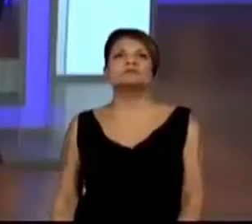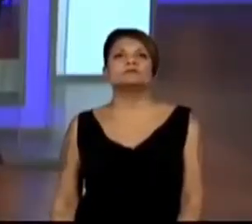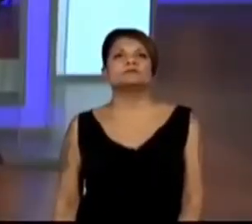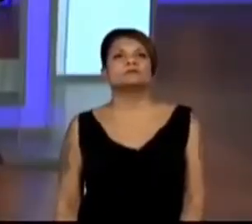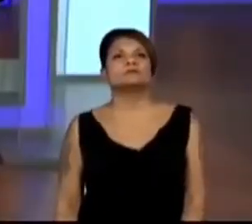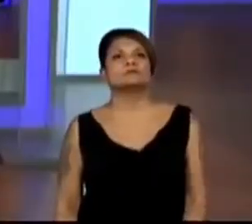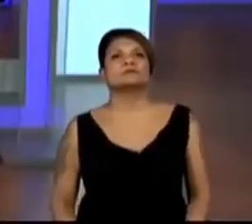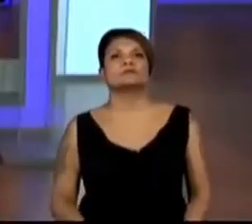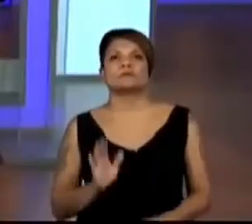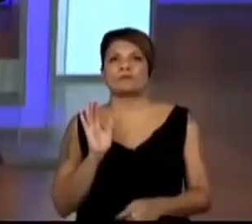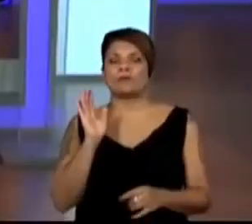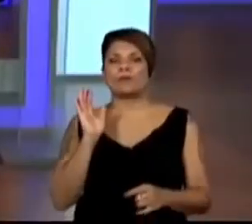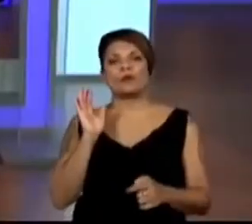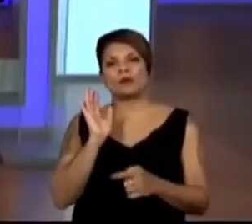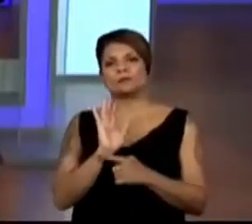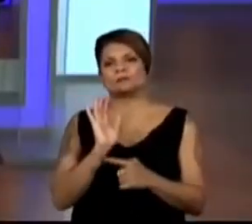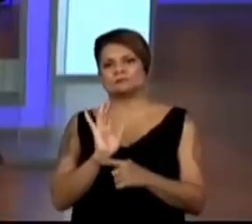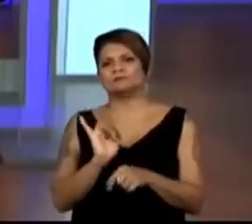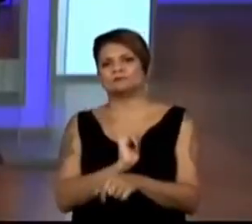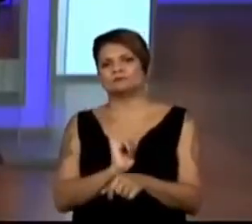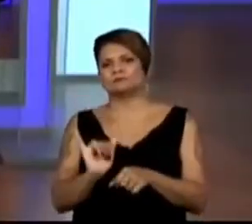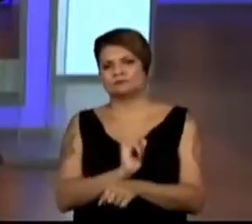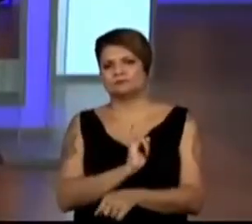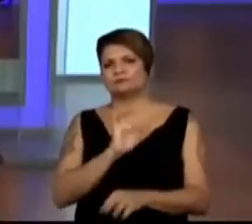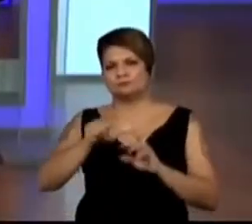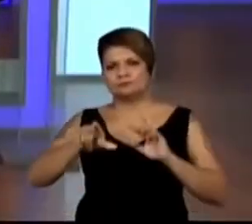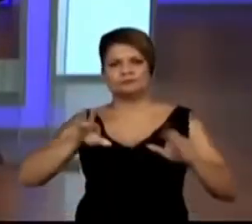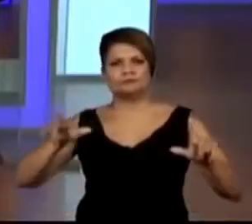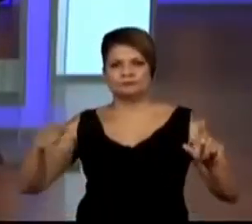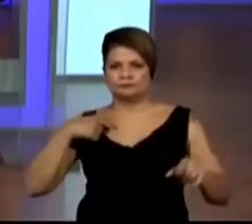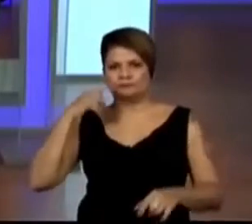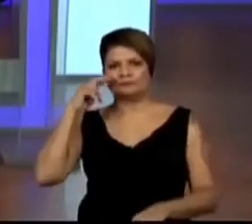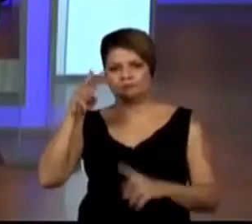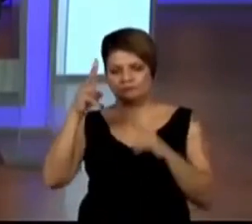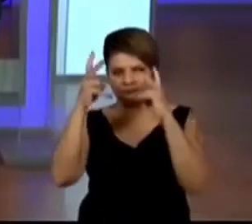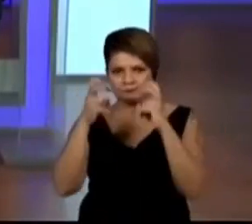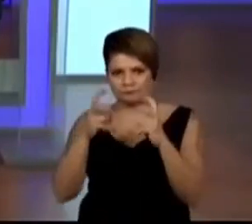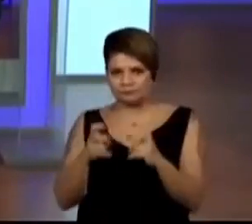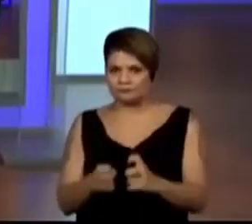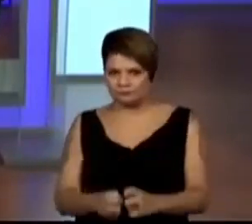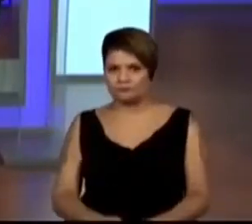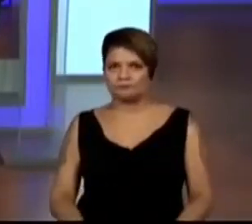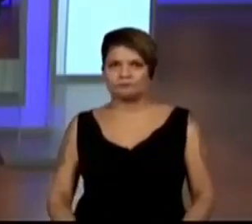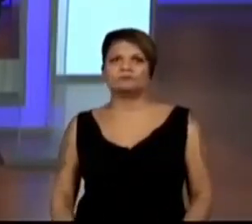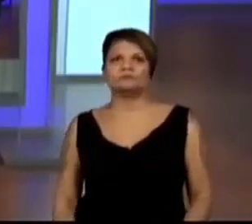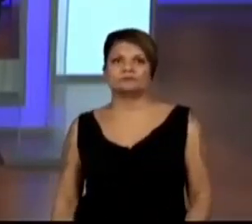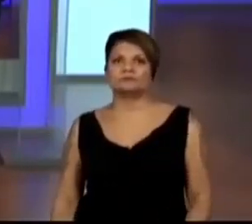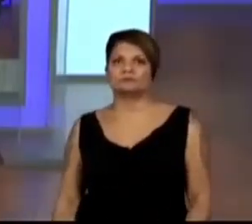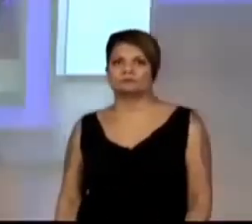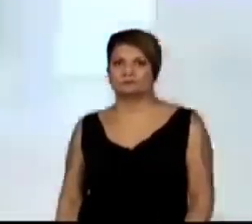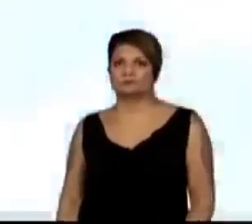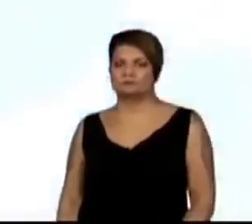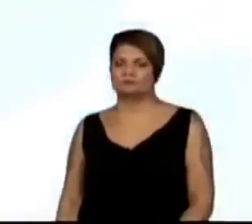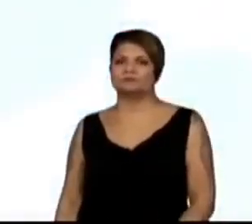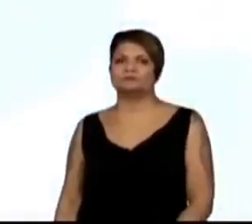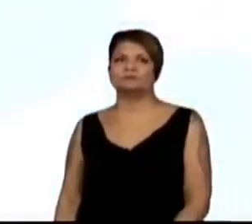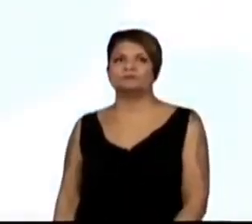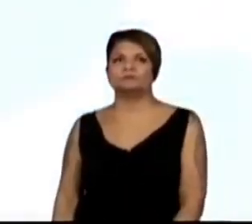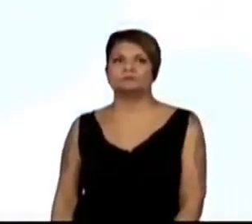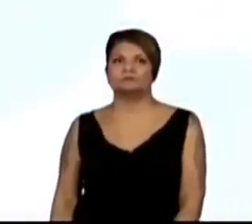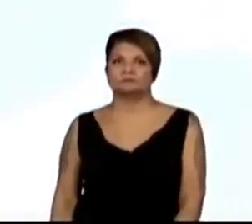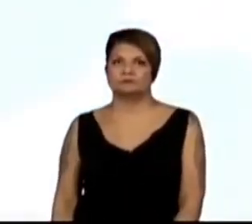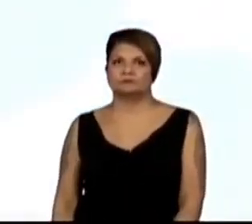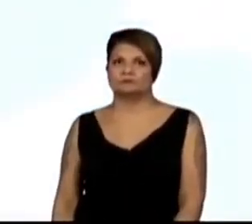68. Para ajudar um pouquinho a pensar em estratégias diferentes, enxergar ao mesmo tempo a condição da matemática,